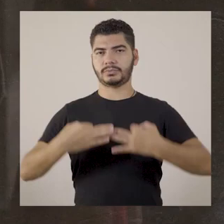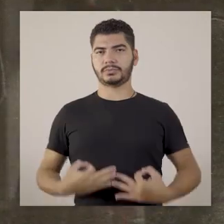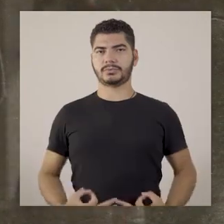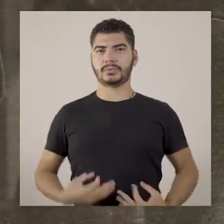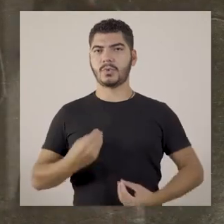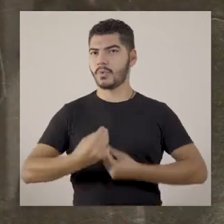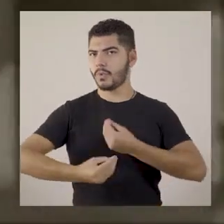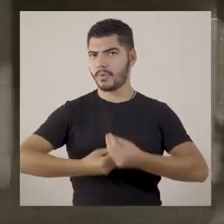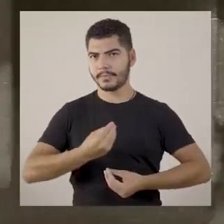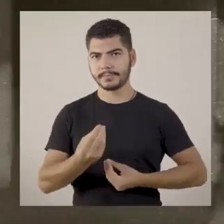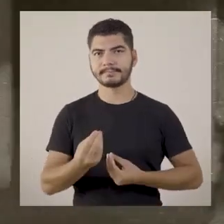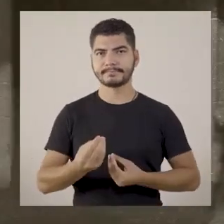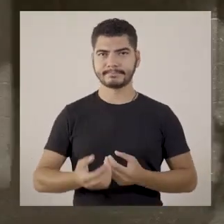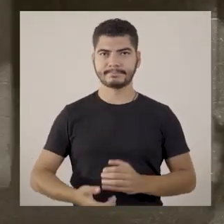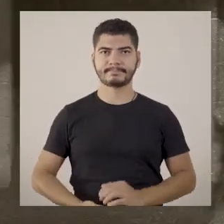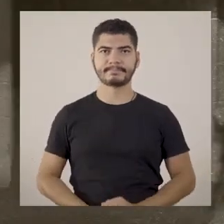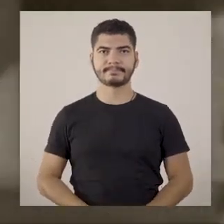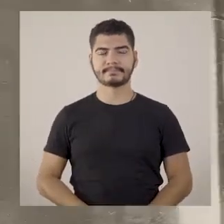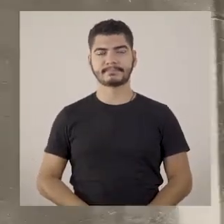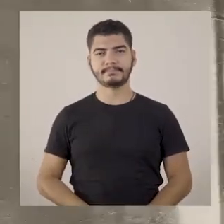sabe?